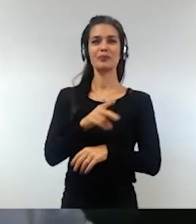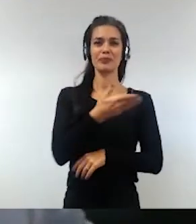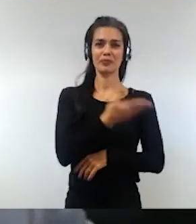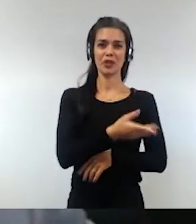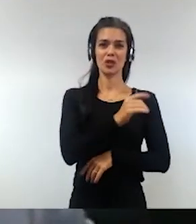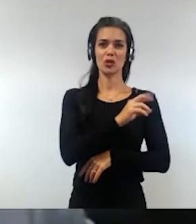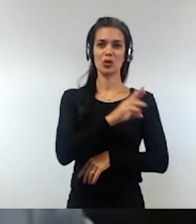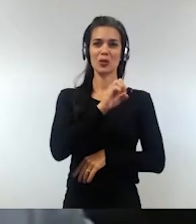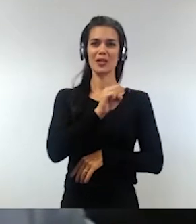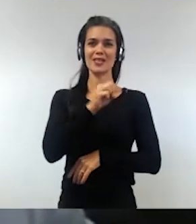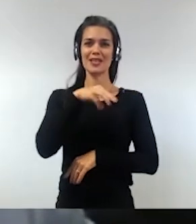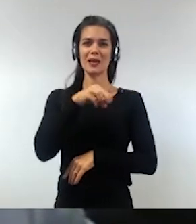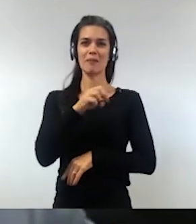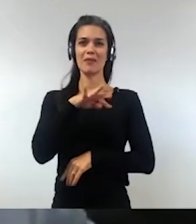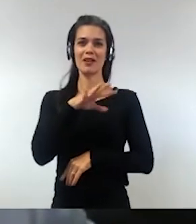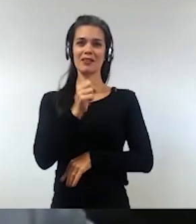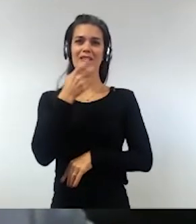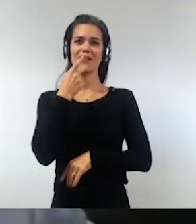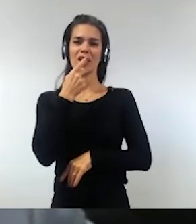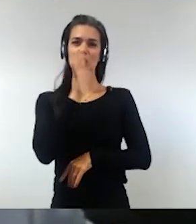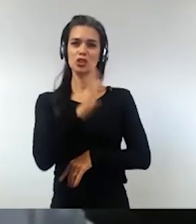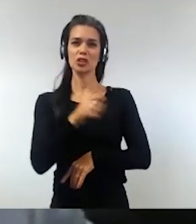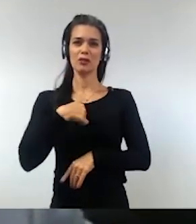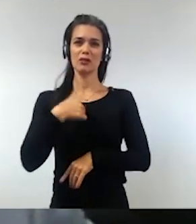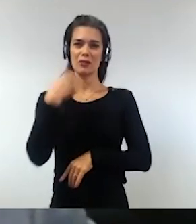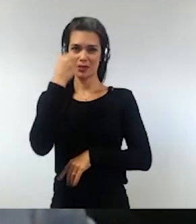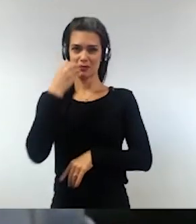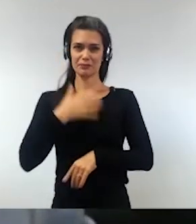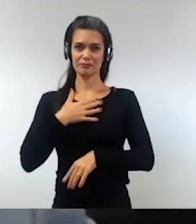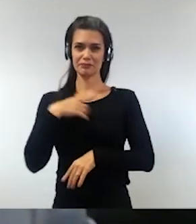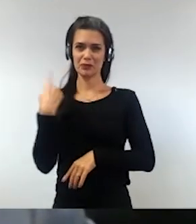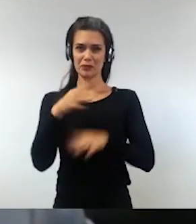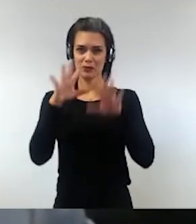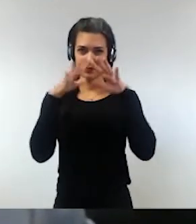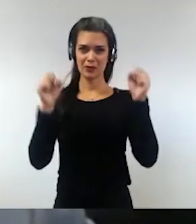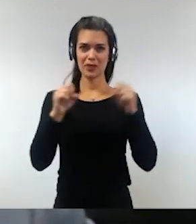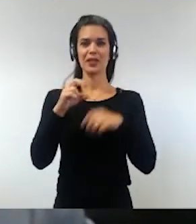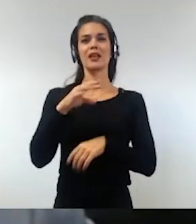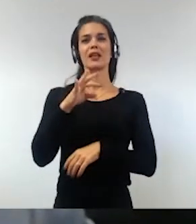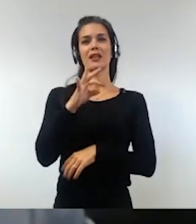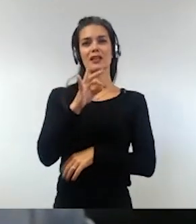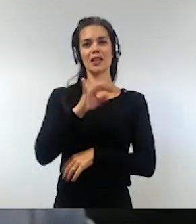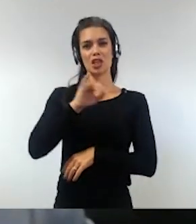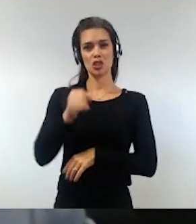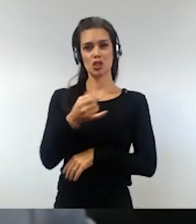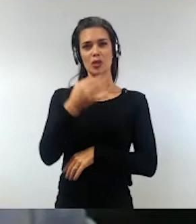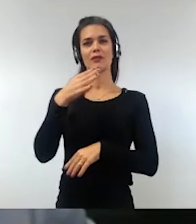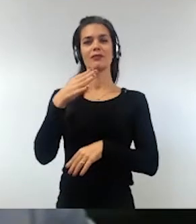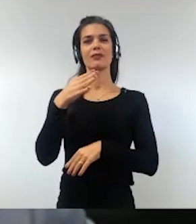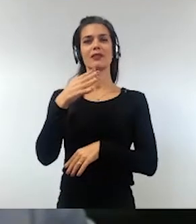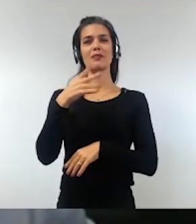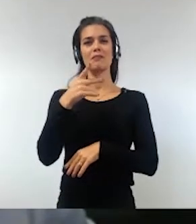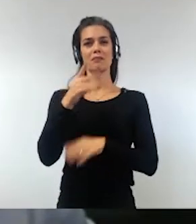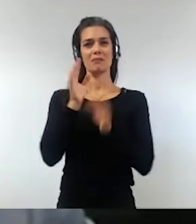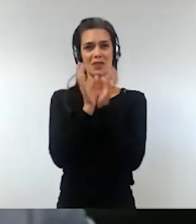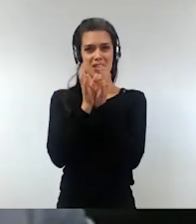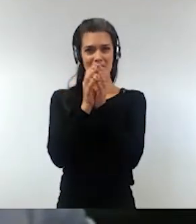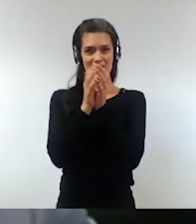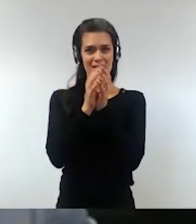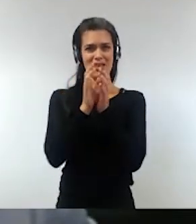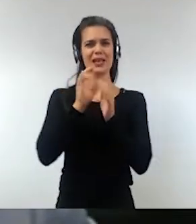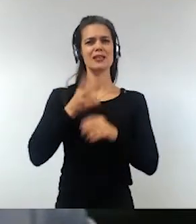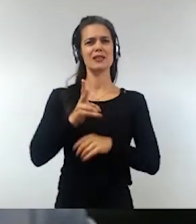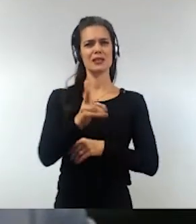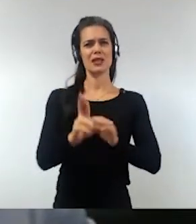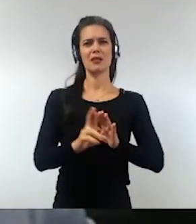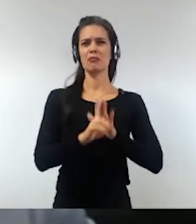falou, eu vou falar um pouco da experiência do nosso tribunal. O TJPE, ele sempre foi referência na parte de conciliação.